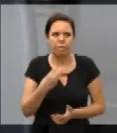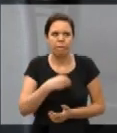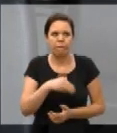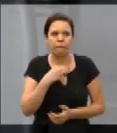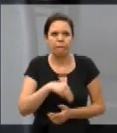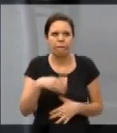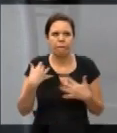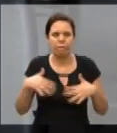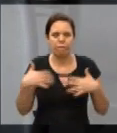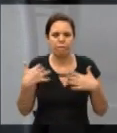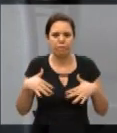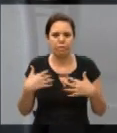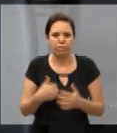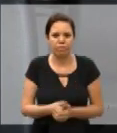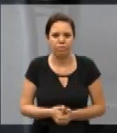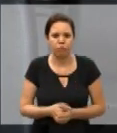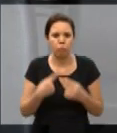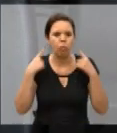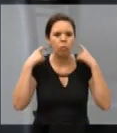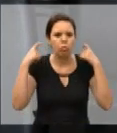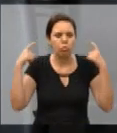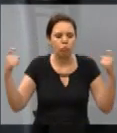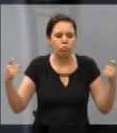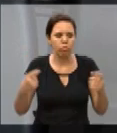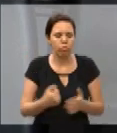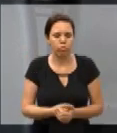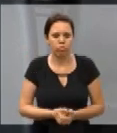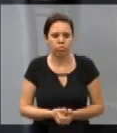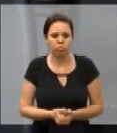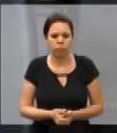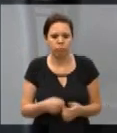Misericórdia, entendeu? Assim, barulhos, né?